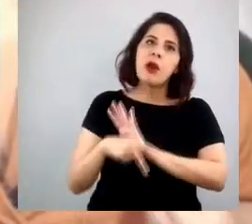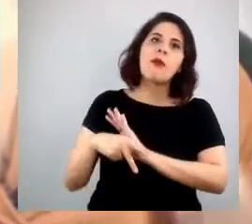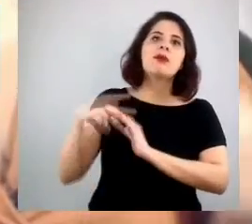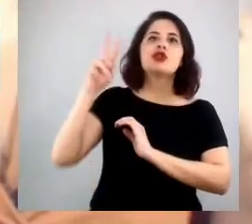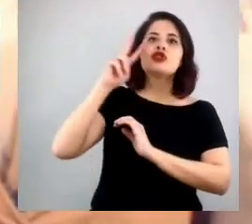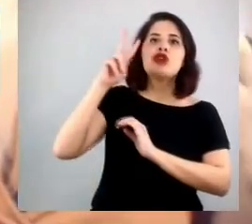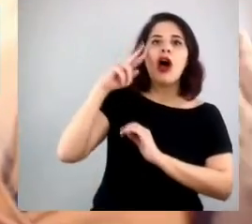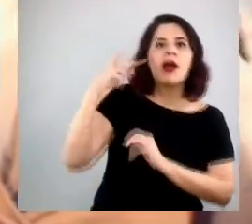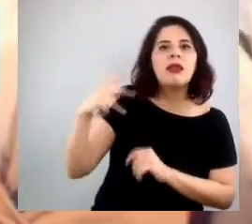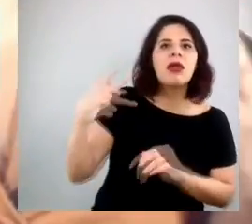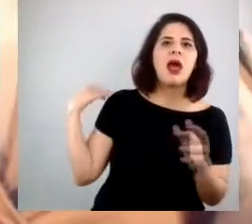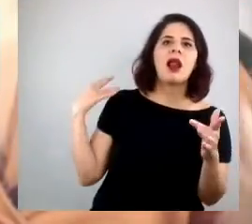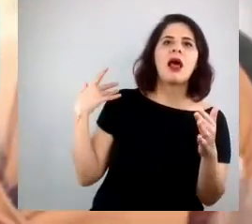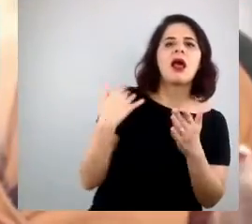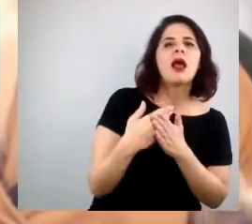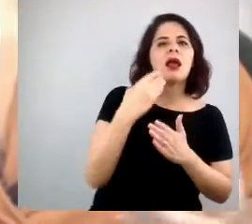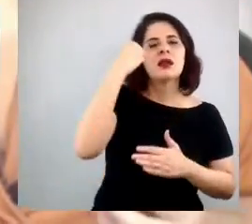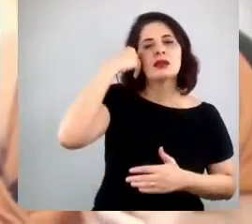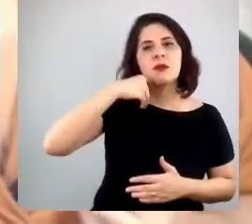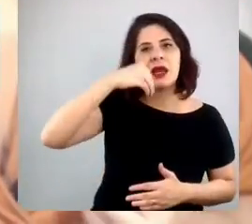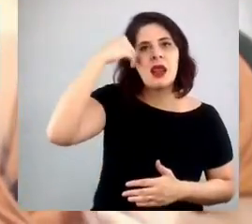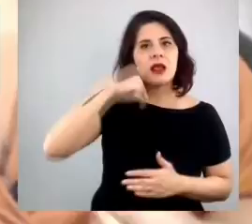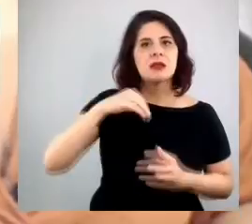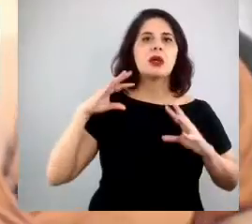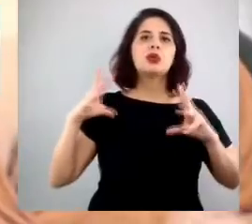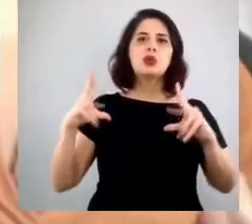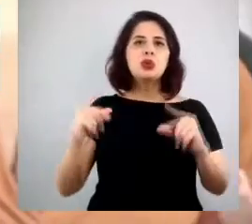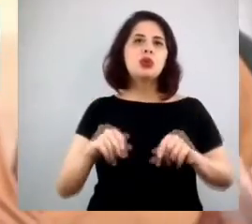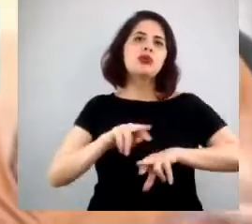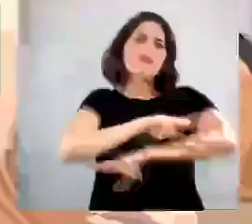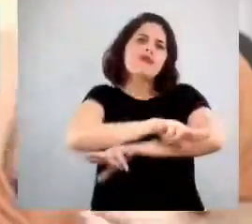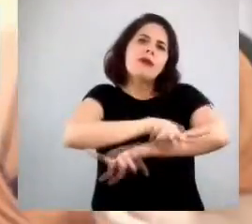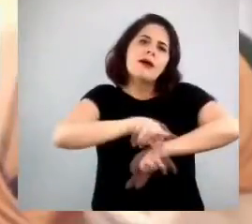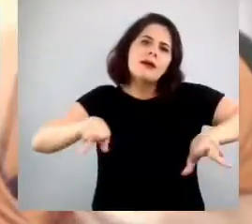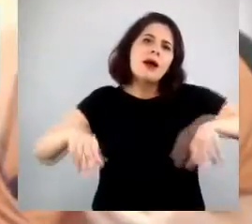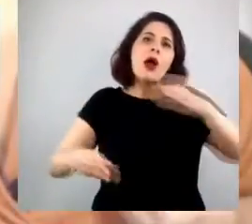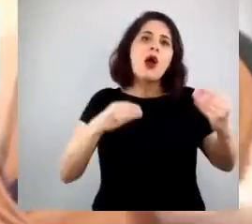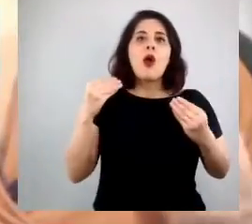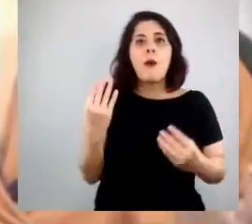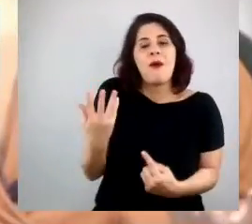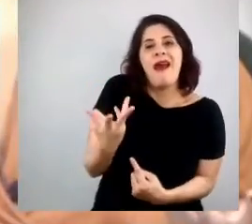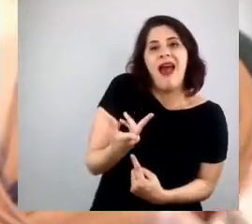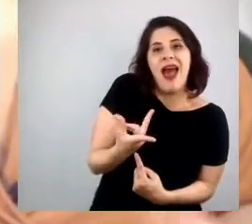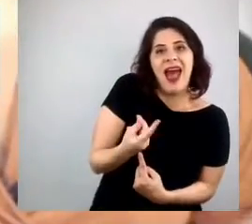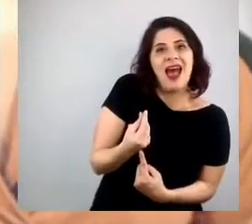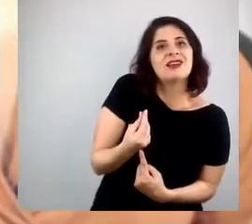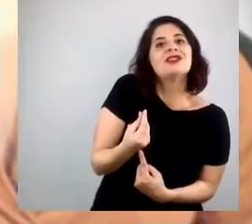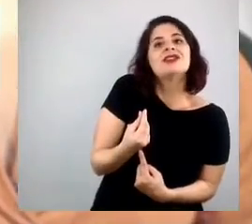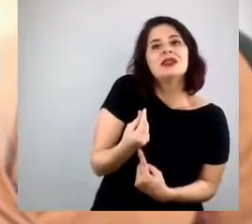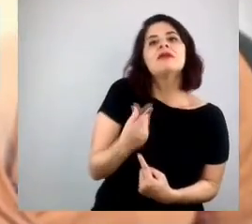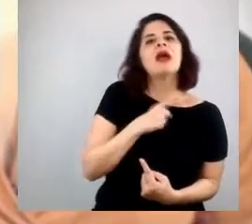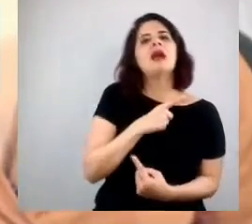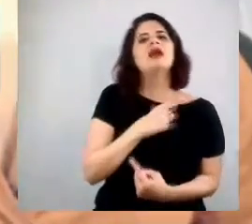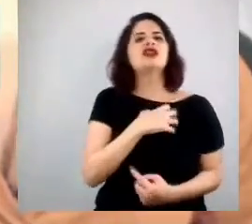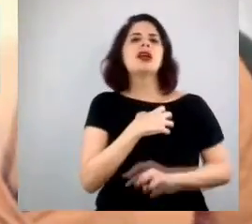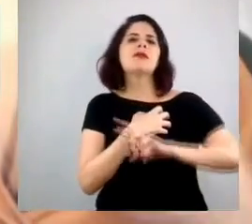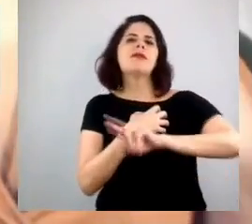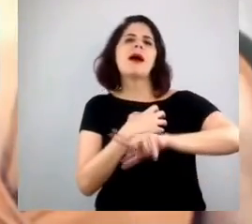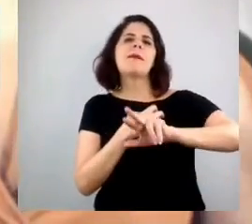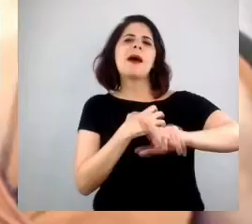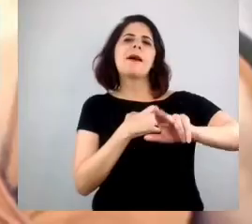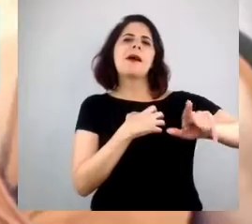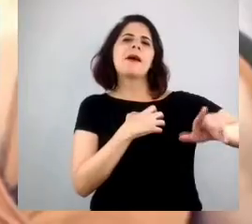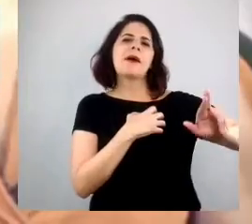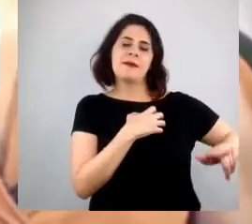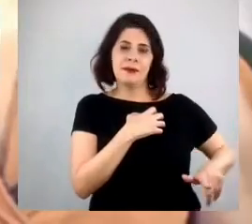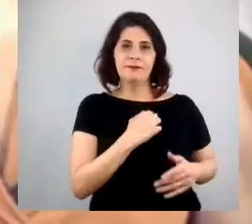com todos esses repertórios plurais, como que se traduz arte em infinitas formas, né? De fato, eu tenho o prazer